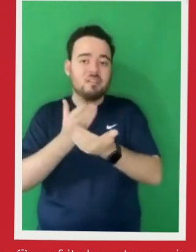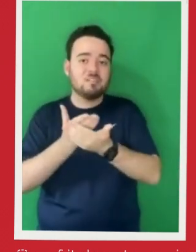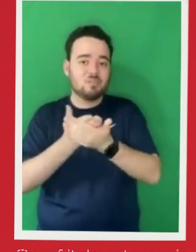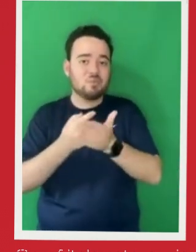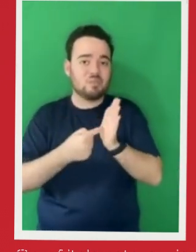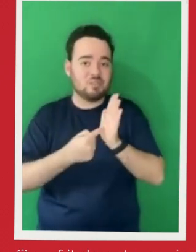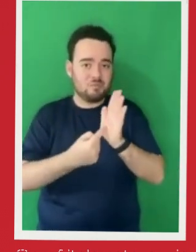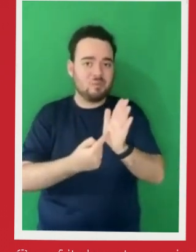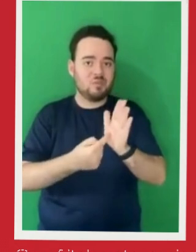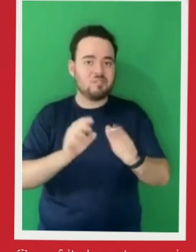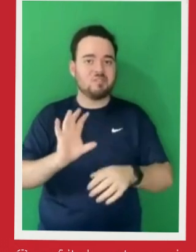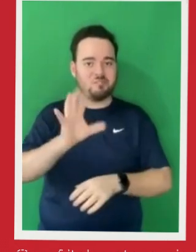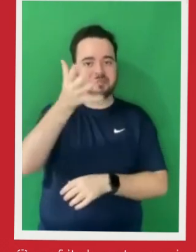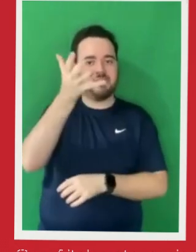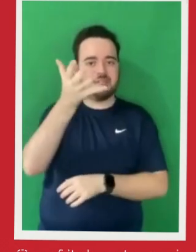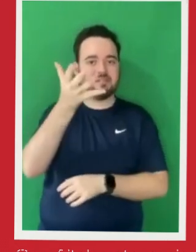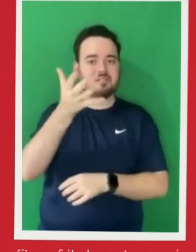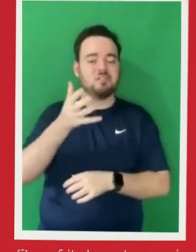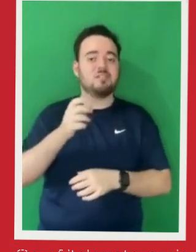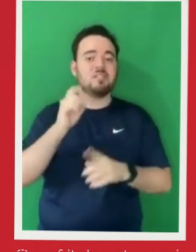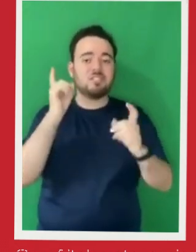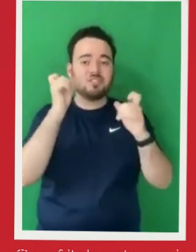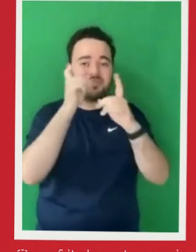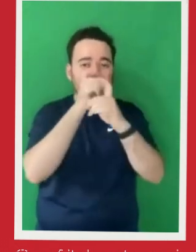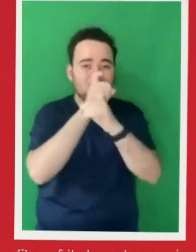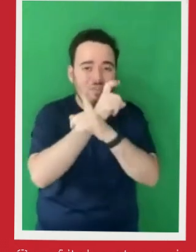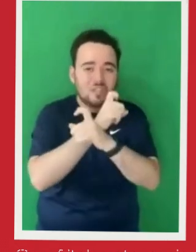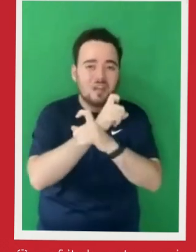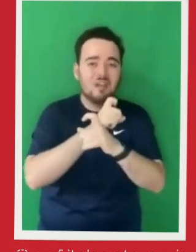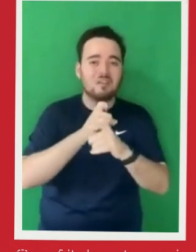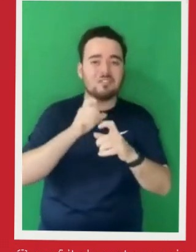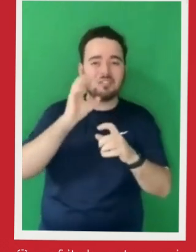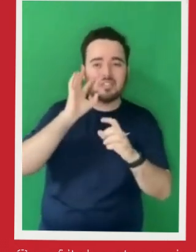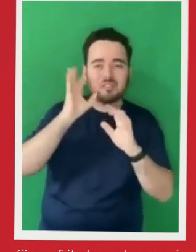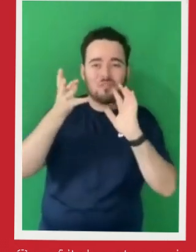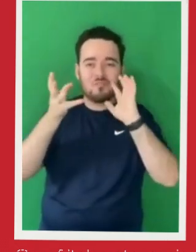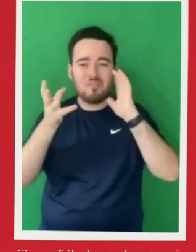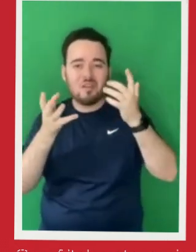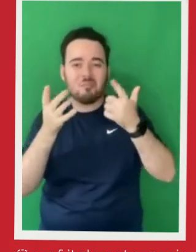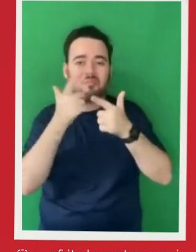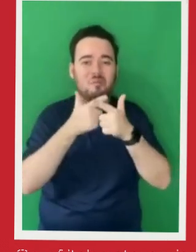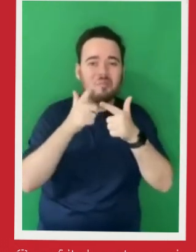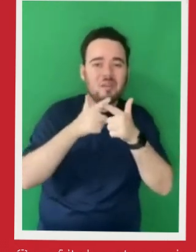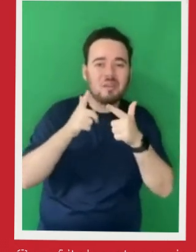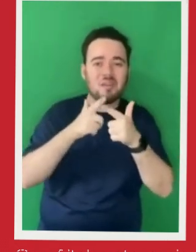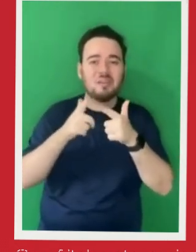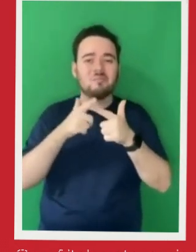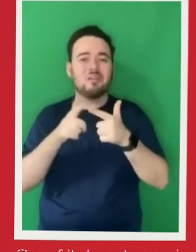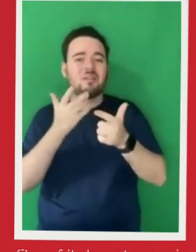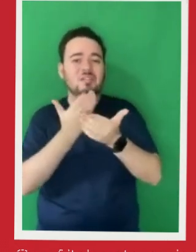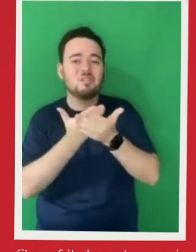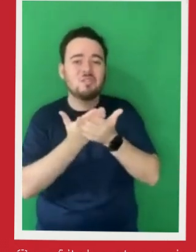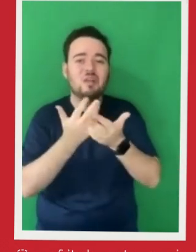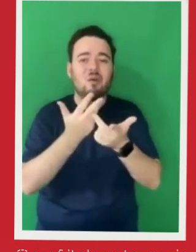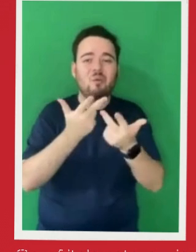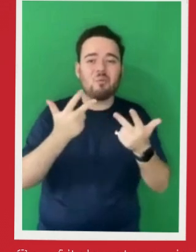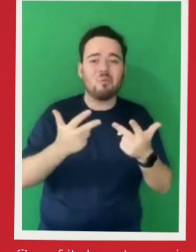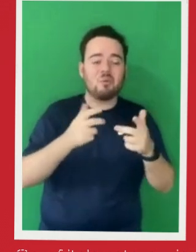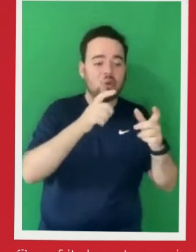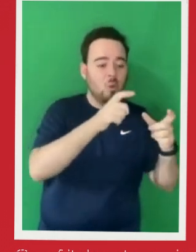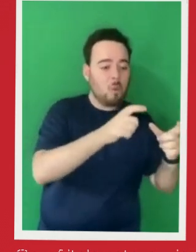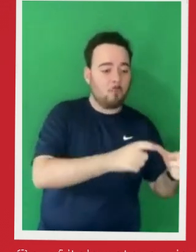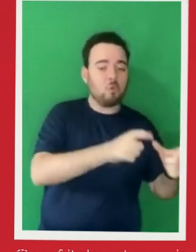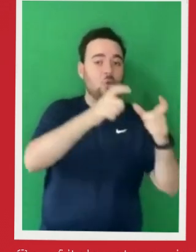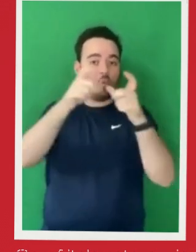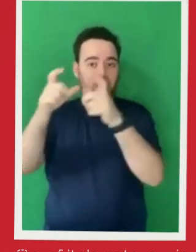E há estudos que mostram que isso acontece. Quando você está com dificuldade para solucionar um problema, quando você está com dificuldade para estudar algo,